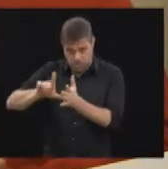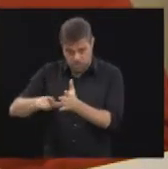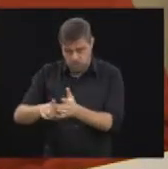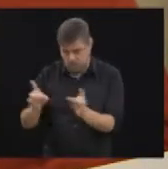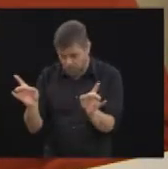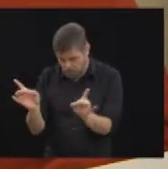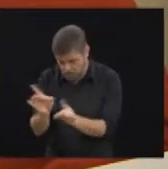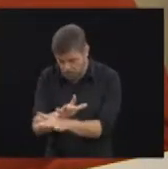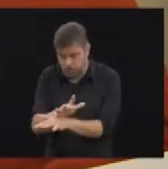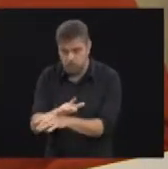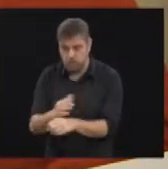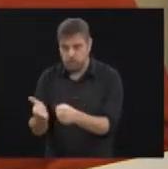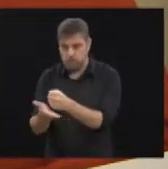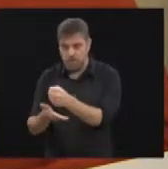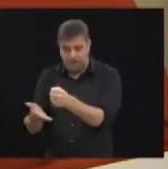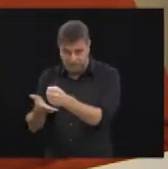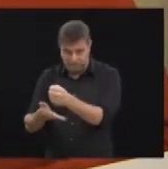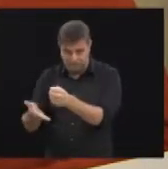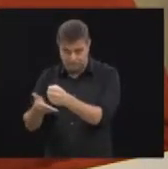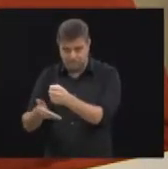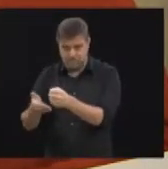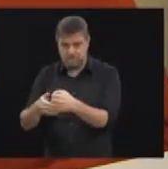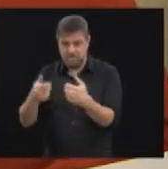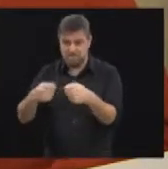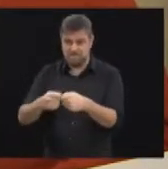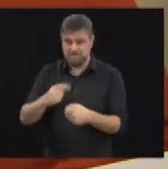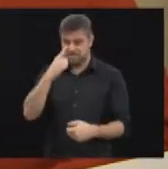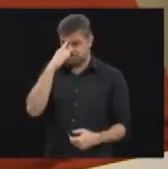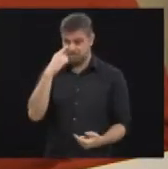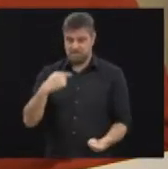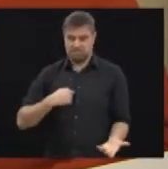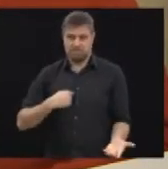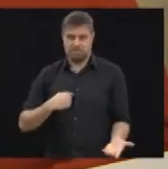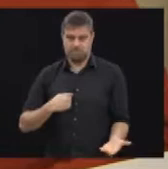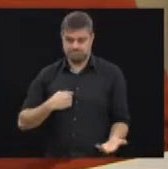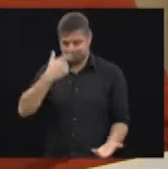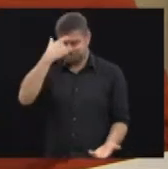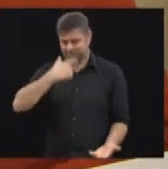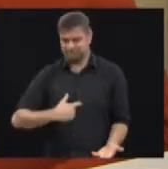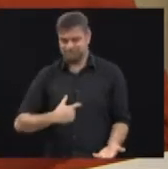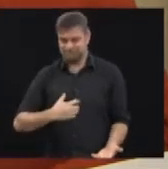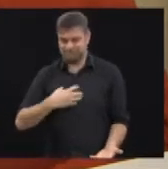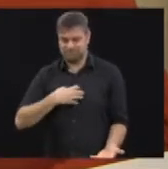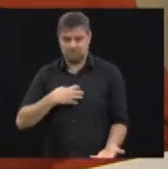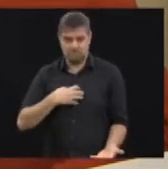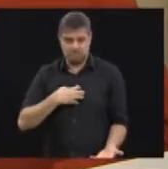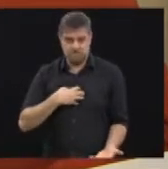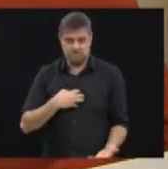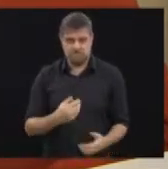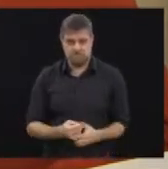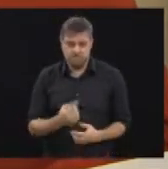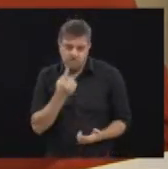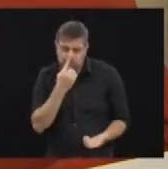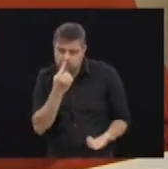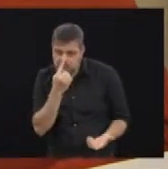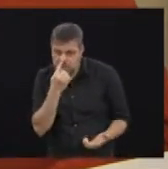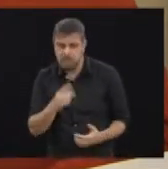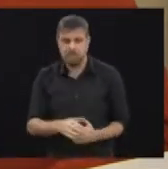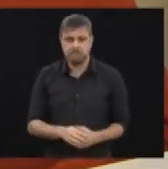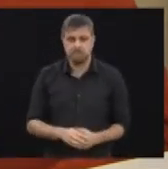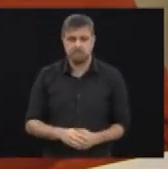Depois que termina a formação básica, vai depender do perfil de cada um, né? Em geral,